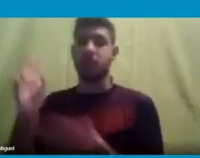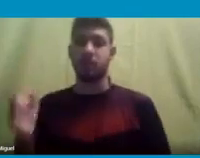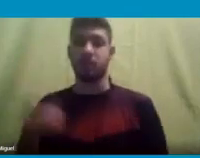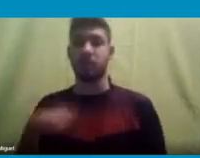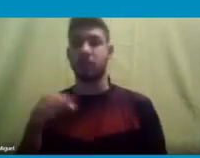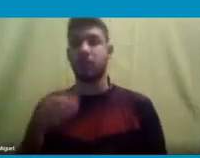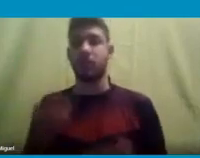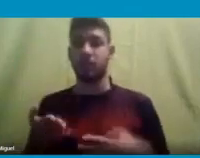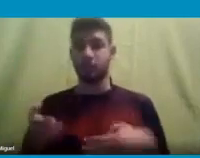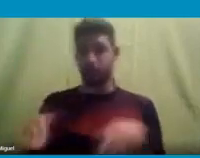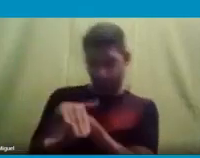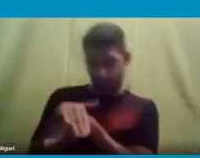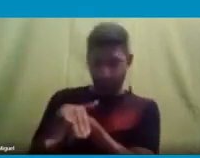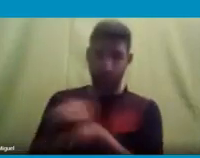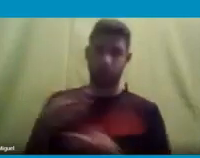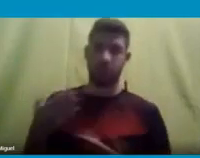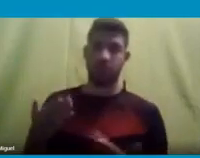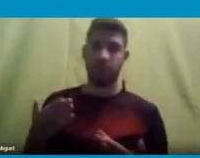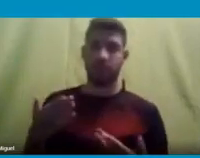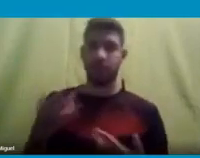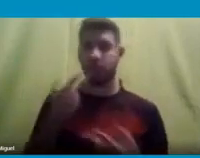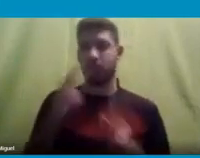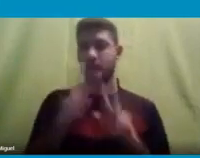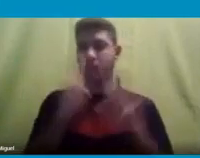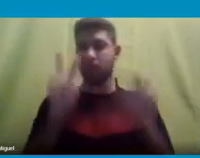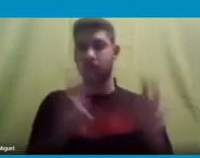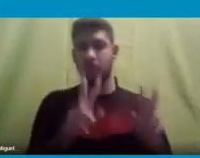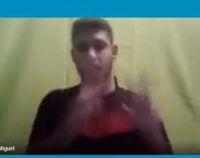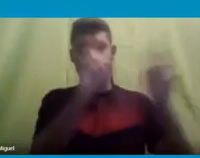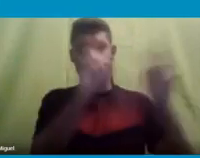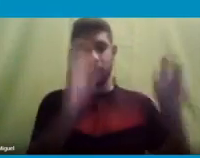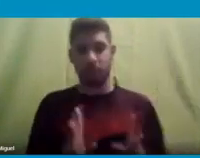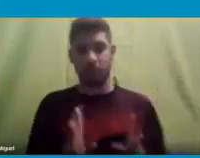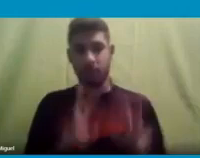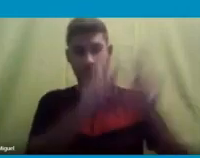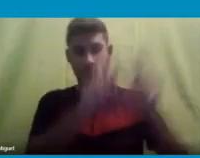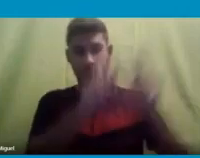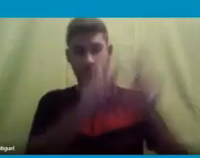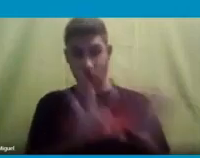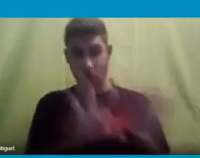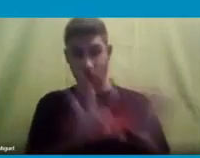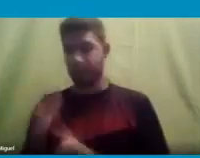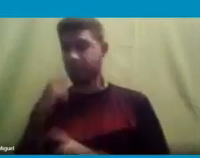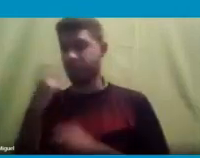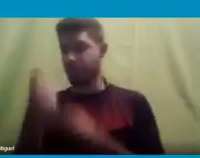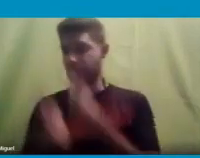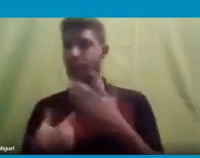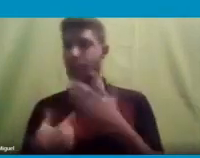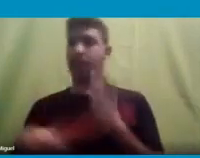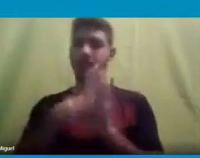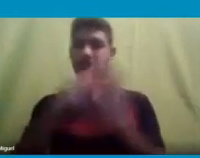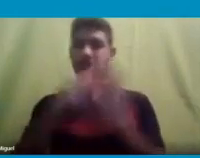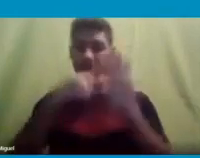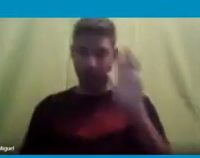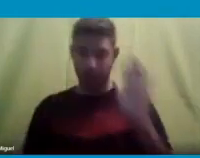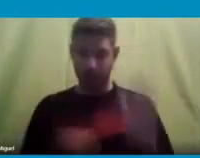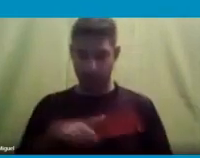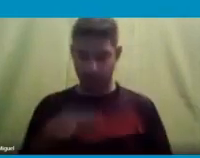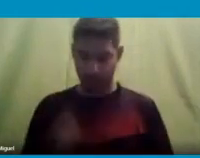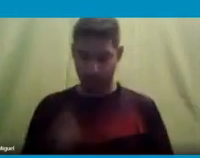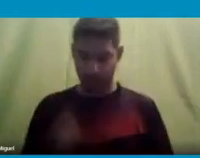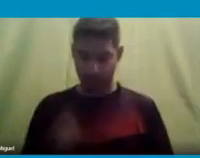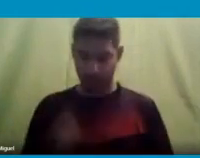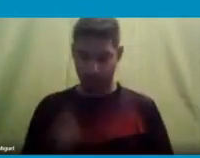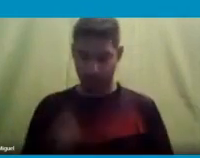impunidade. A gente citou agora há pouco, né, leis contra o racismo, né, que se resguardam muito da impunidade,